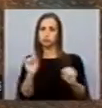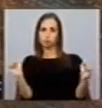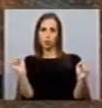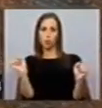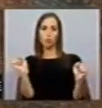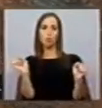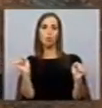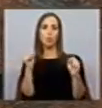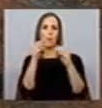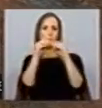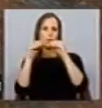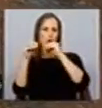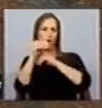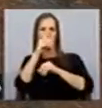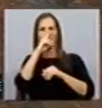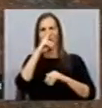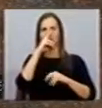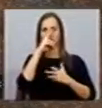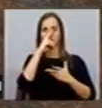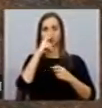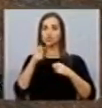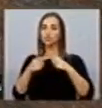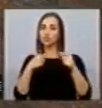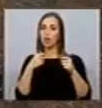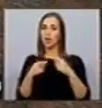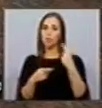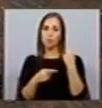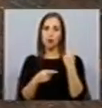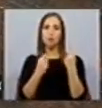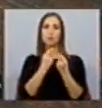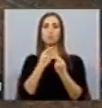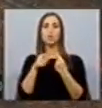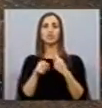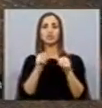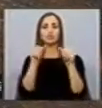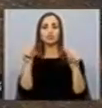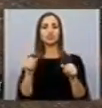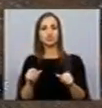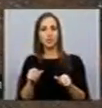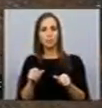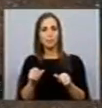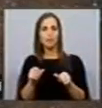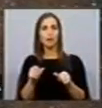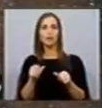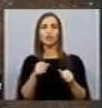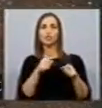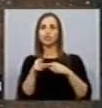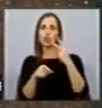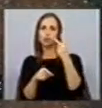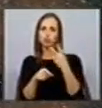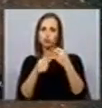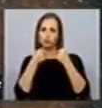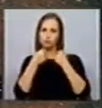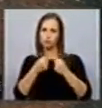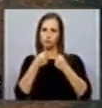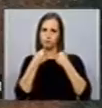de poeira, de gás, por parte de uma das estrelas. Porque estamos a falar de um sistema binário, duas estrelas muito, muito, muito maciças. E